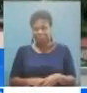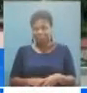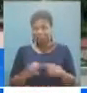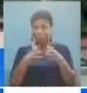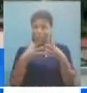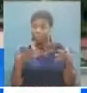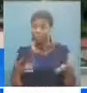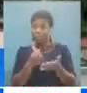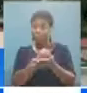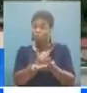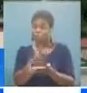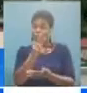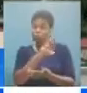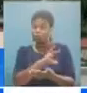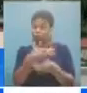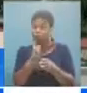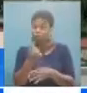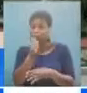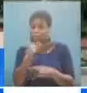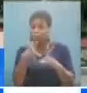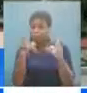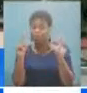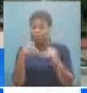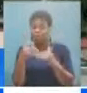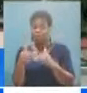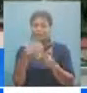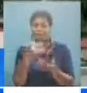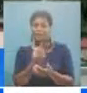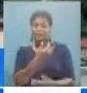Portanto, o aumento do apoio do Luxemburgo ao setor de água e saneamento vai